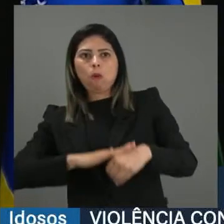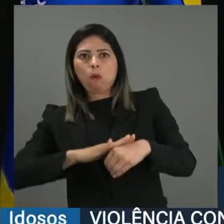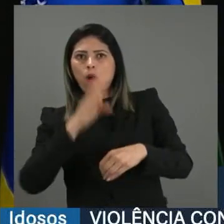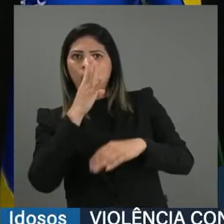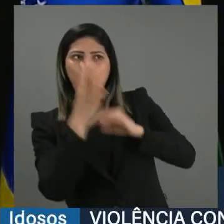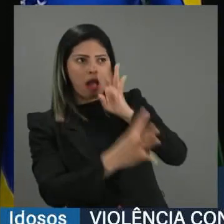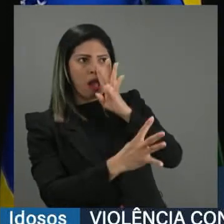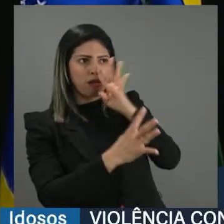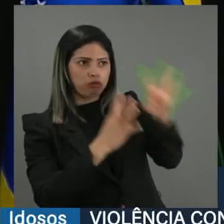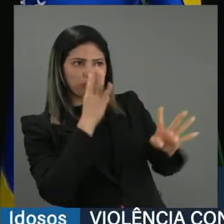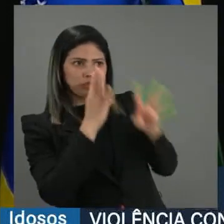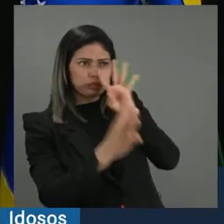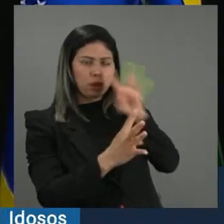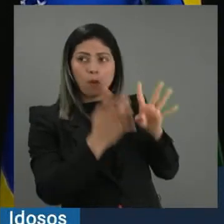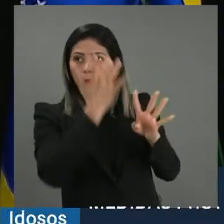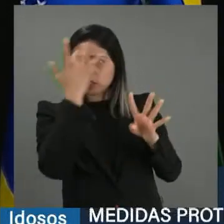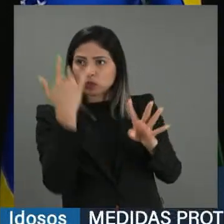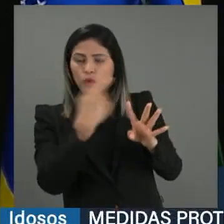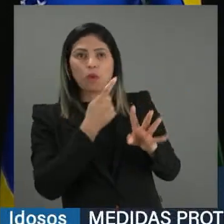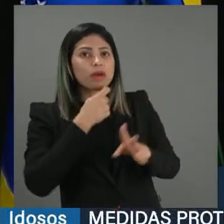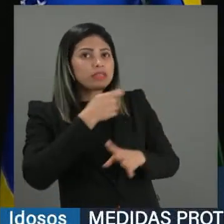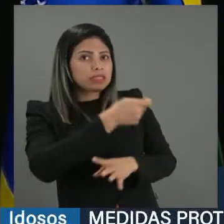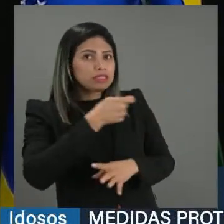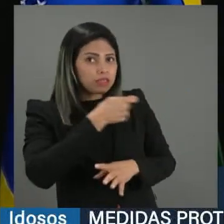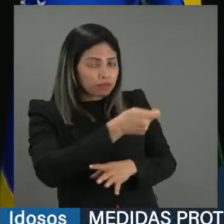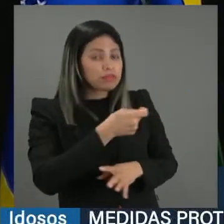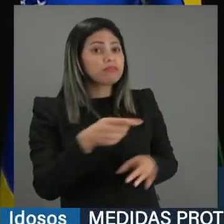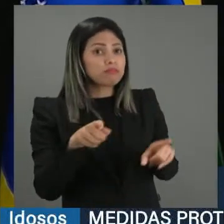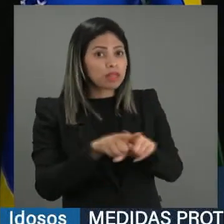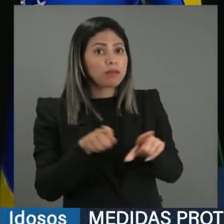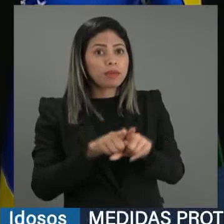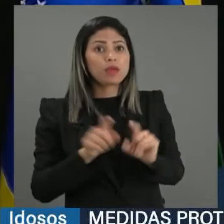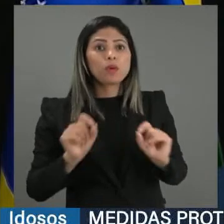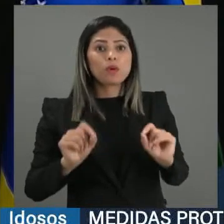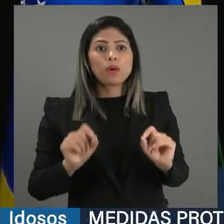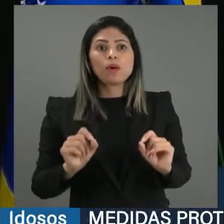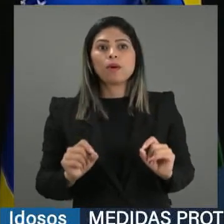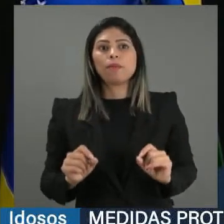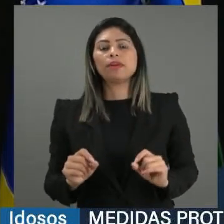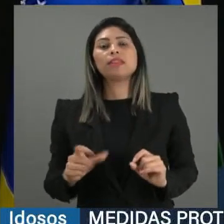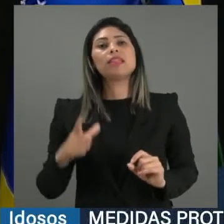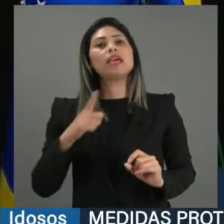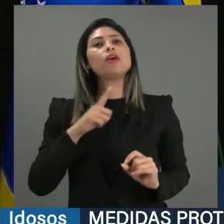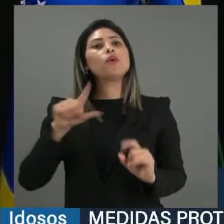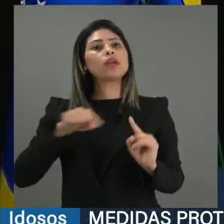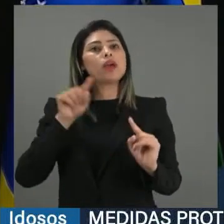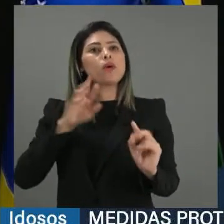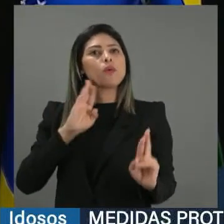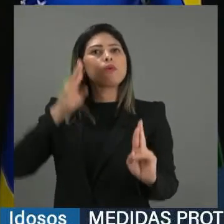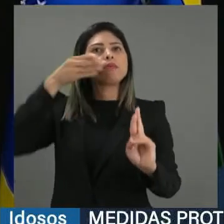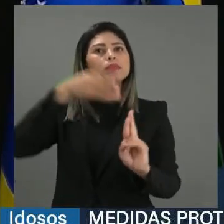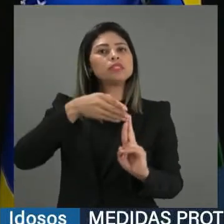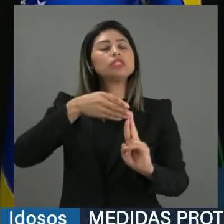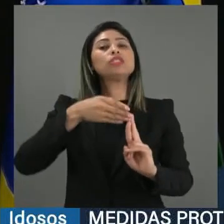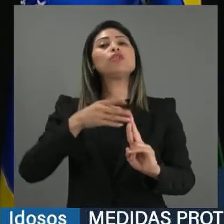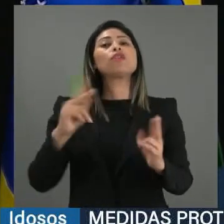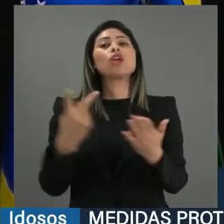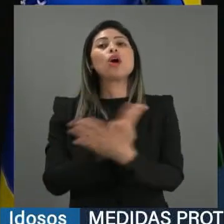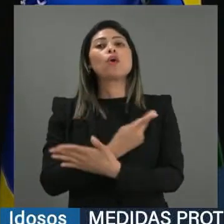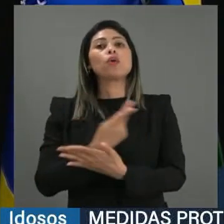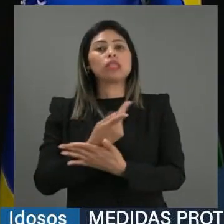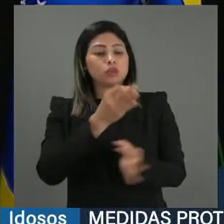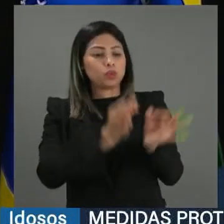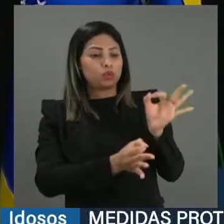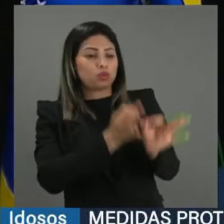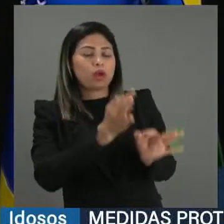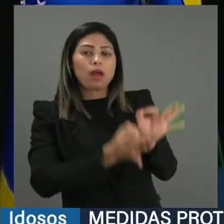entrevistadas. Tal decisão foi tomada tendo como base o julgamento de uma ação movida em